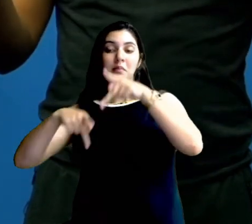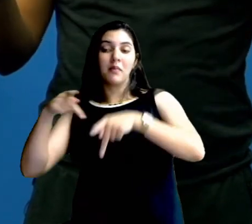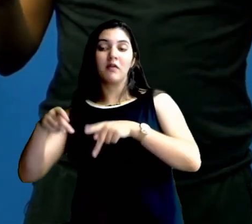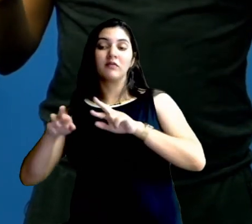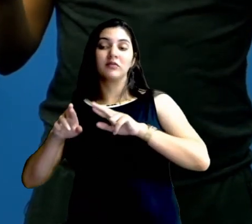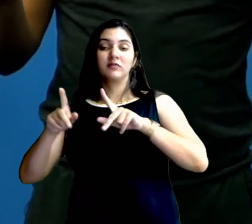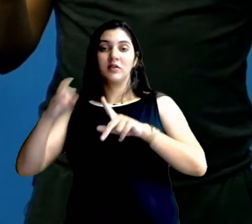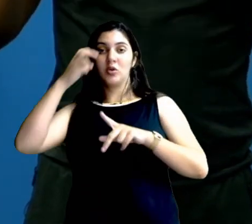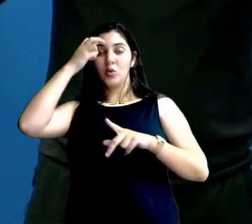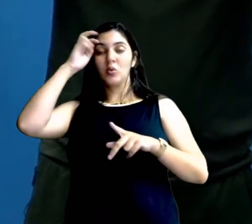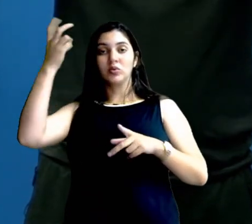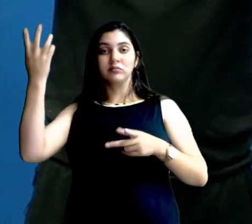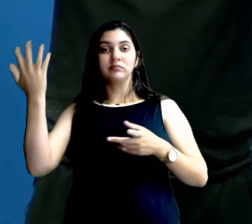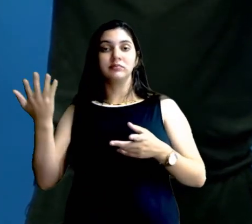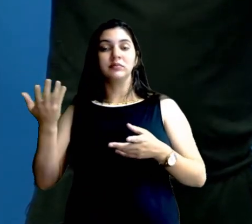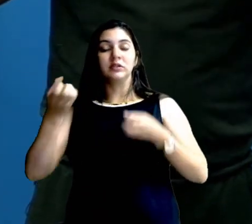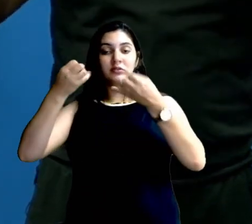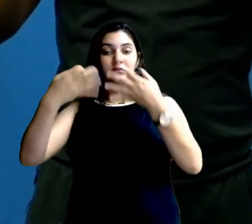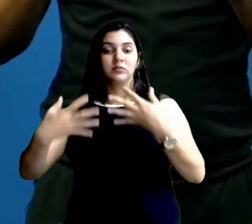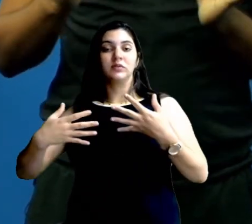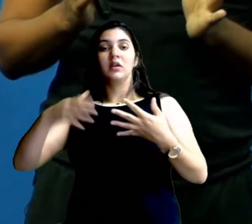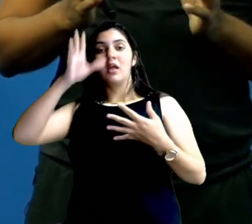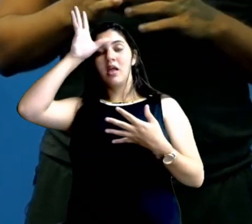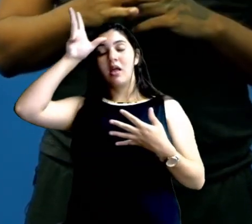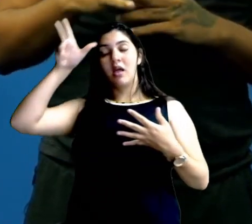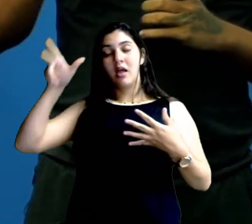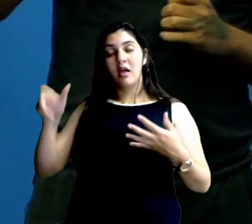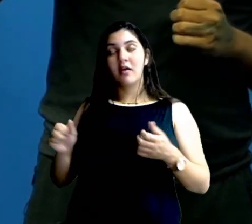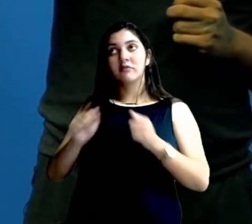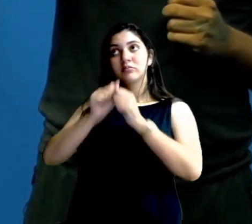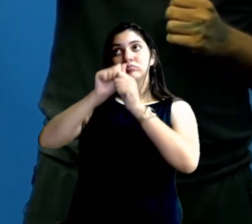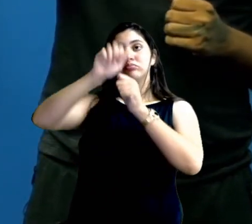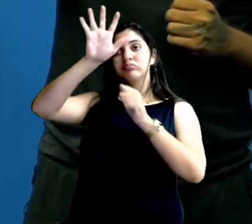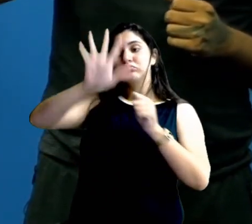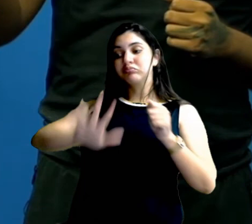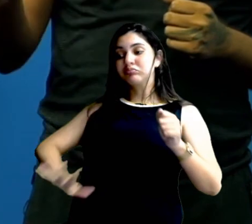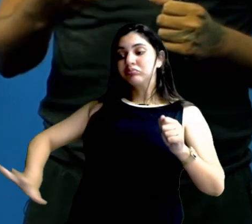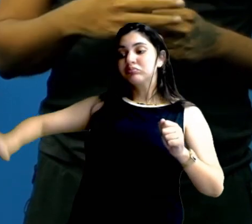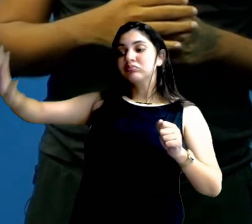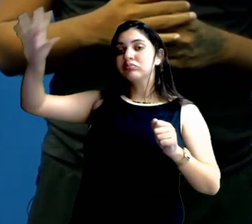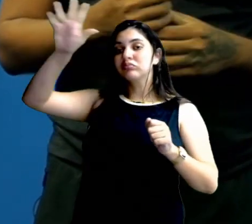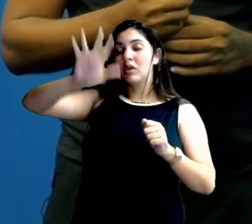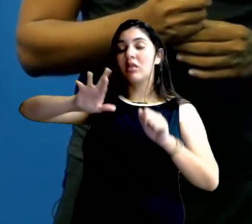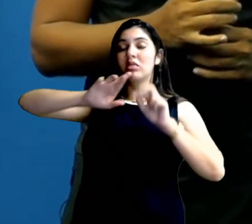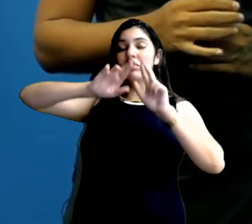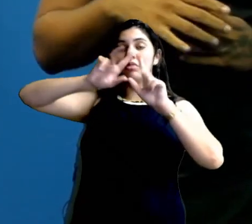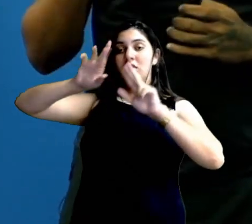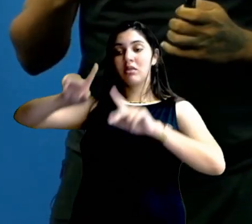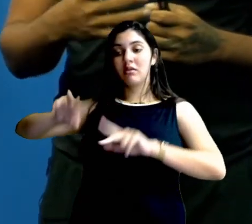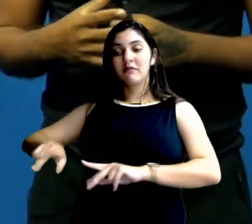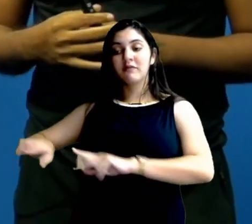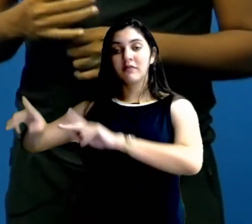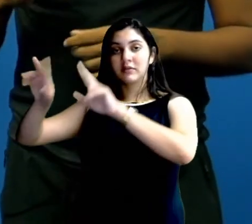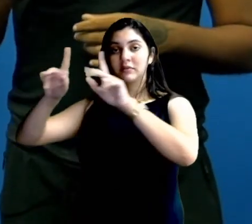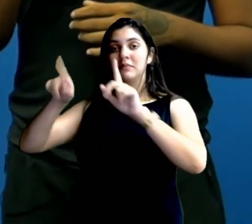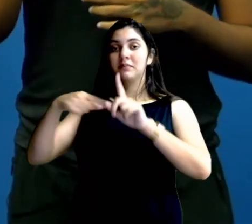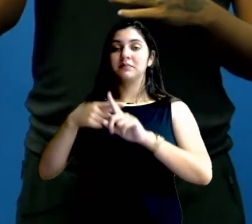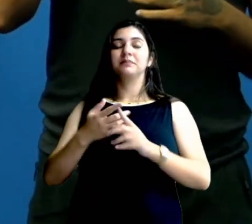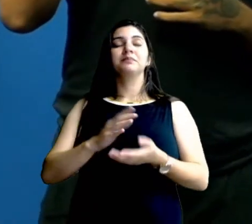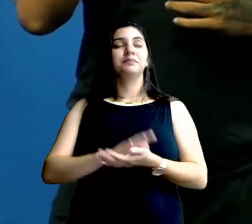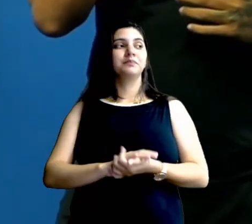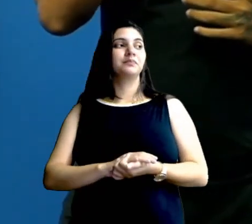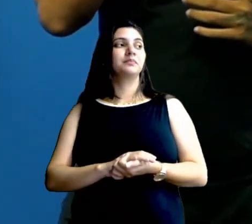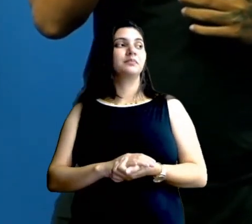culturalmente falando em África A África é um continente imenso né E que é muito diverso Tá Mas vamos lá